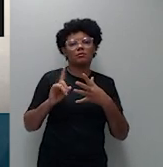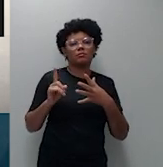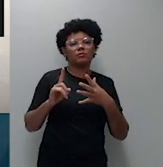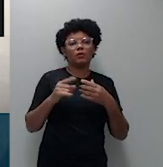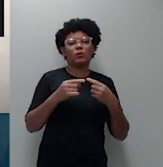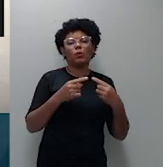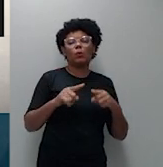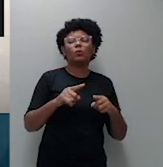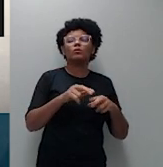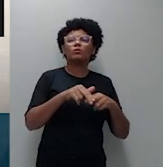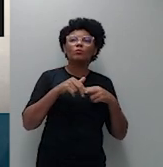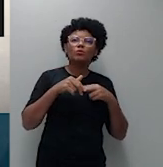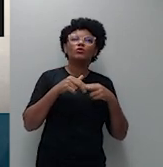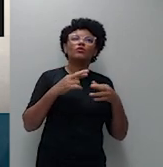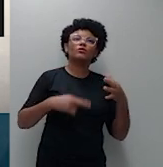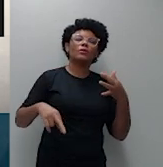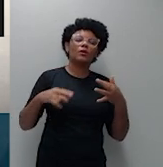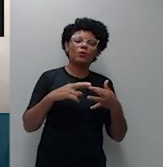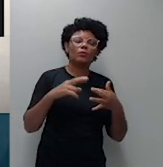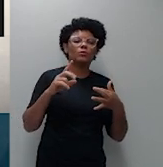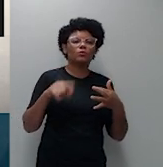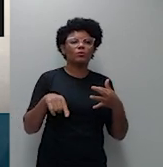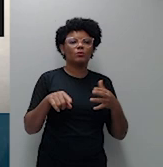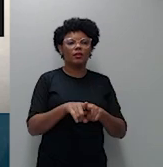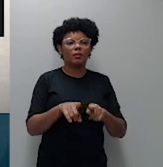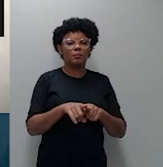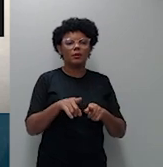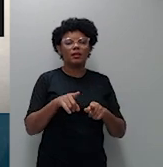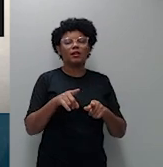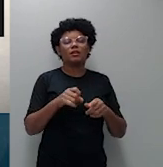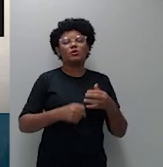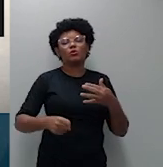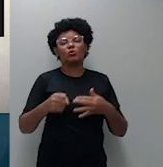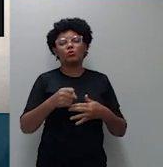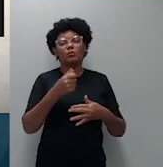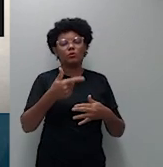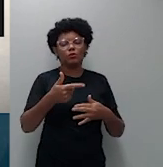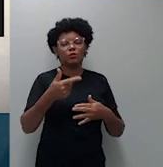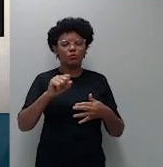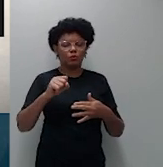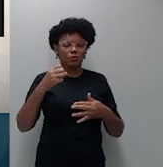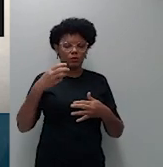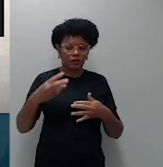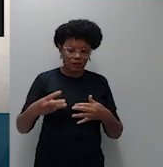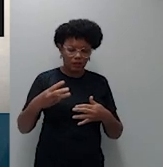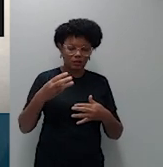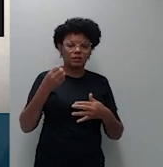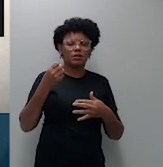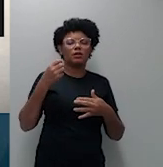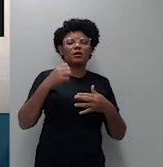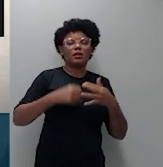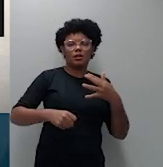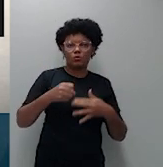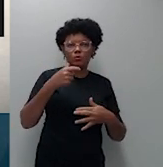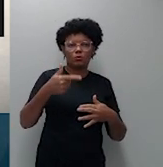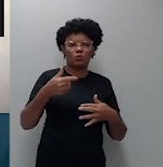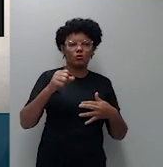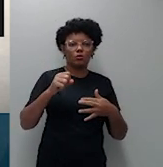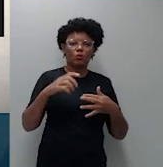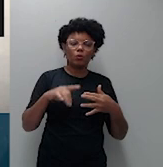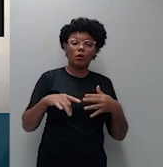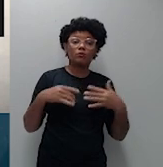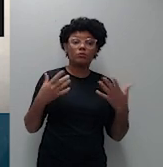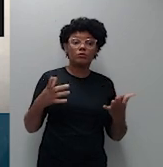recursos também aqui senhor 283 284 no que se refere a pretensão de aplicação da cláusula